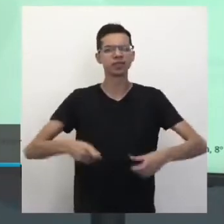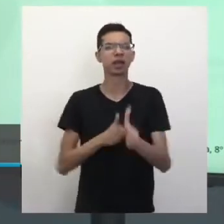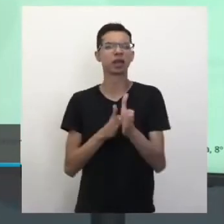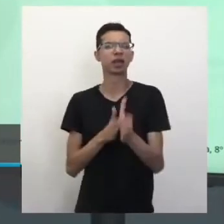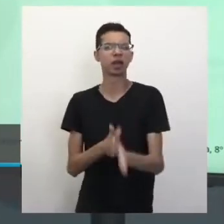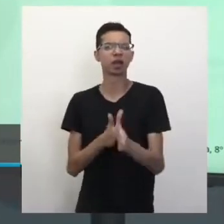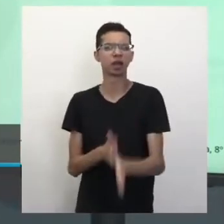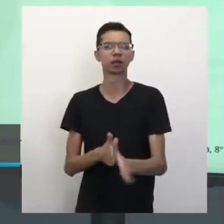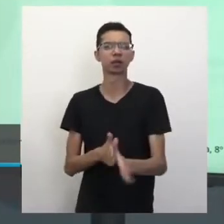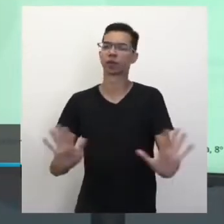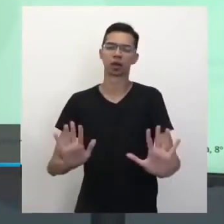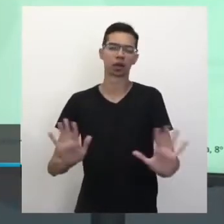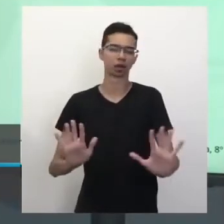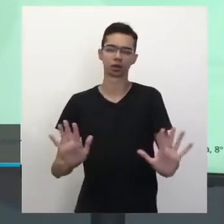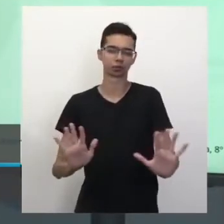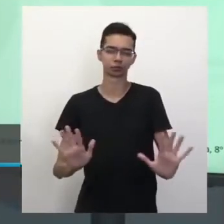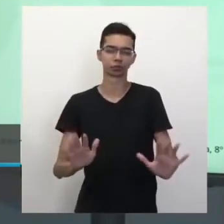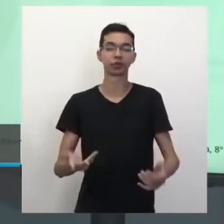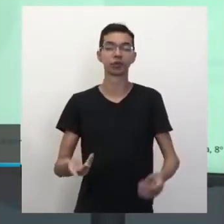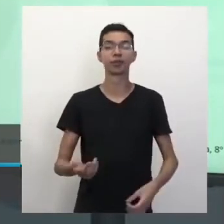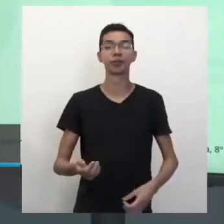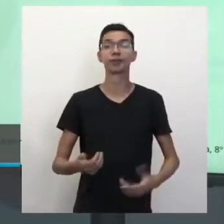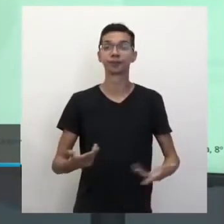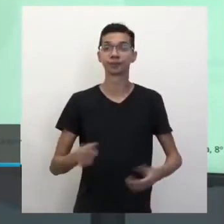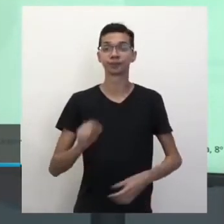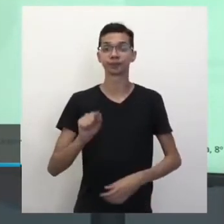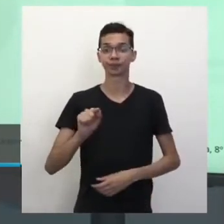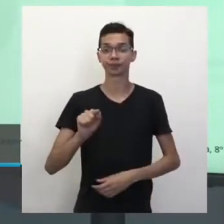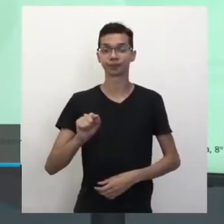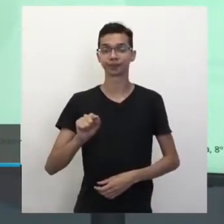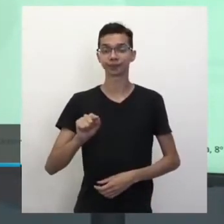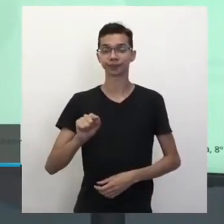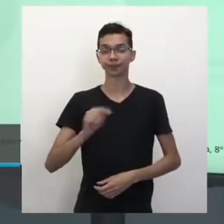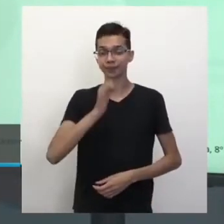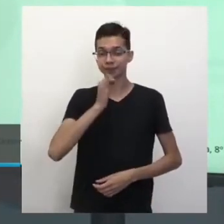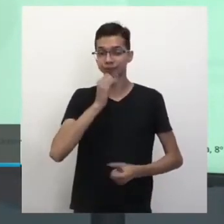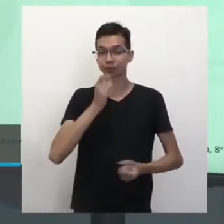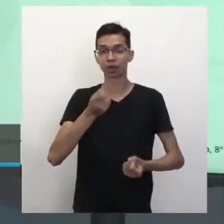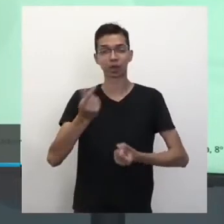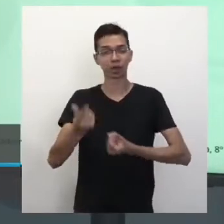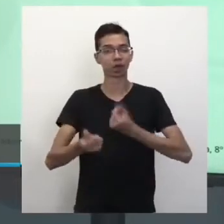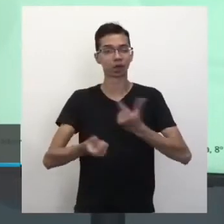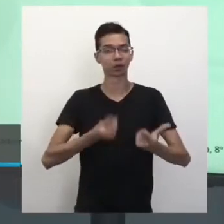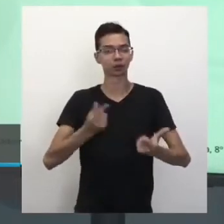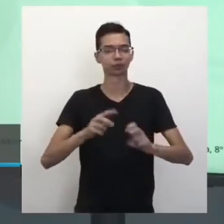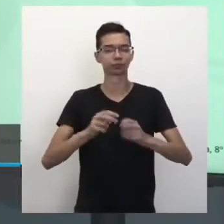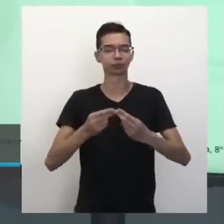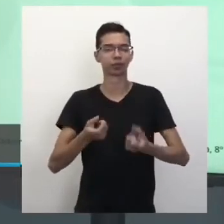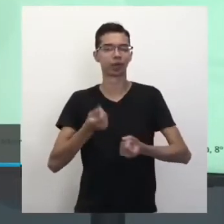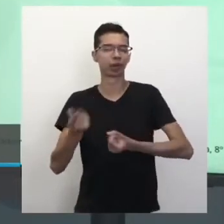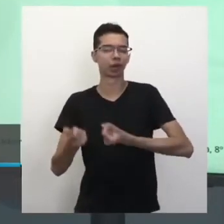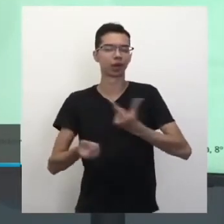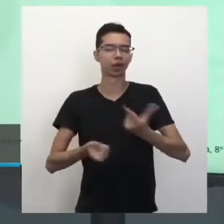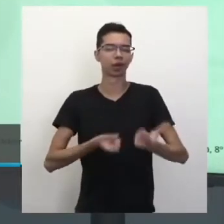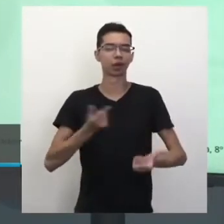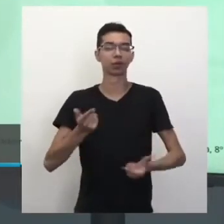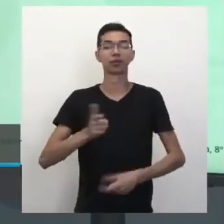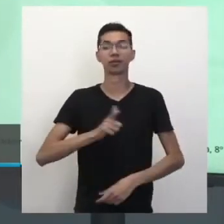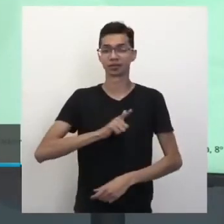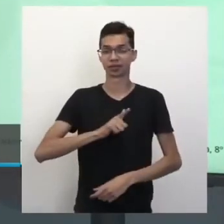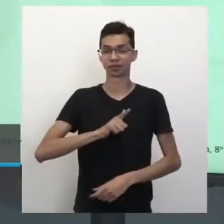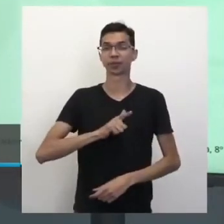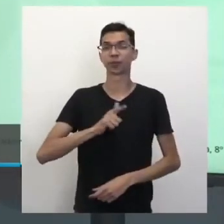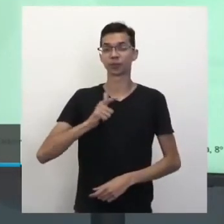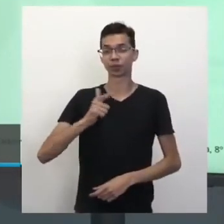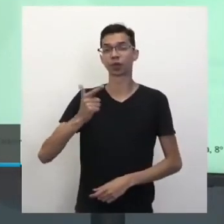não. E o que abriga ali a questão é que alguns, segundo a conferência, eles pegam já de algum outro